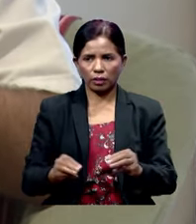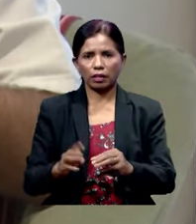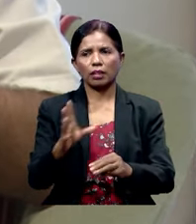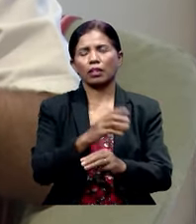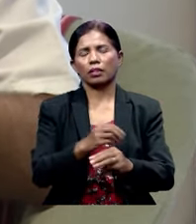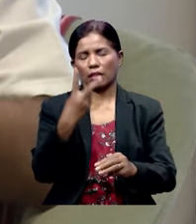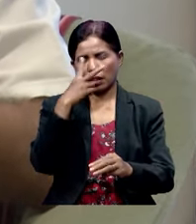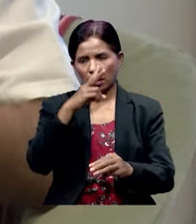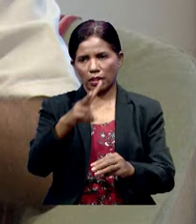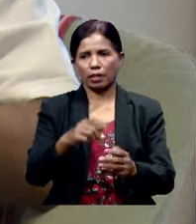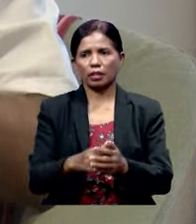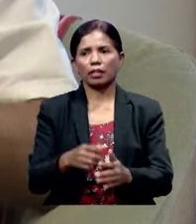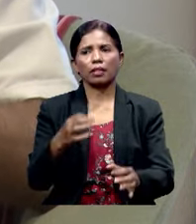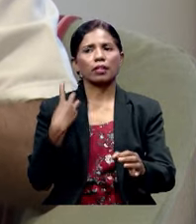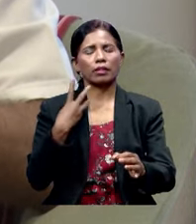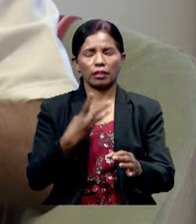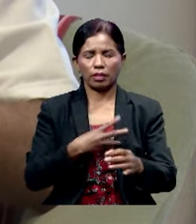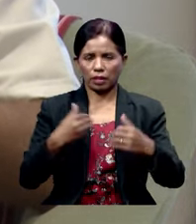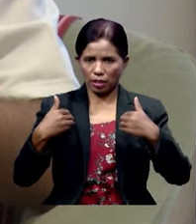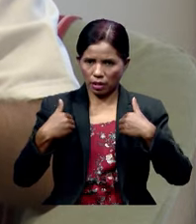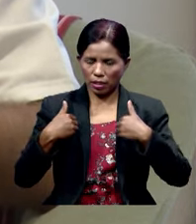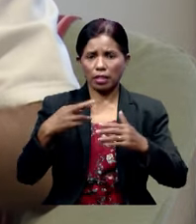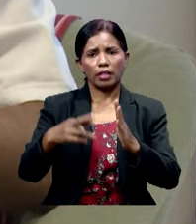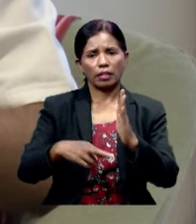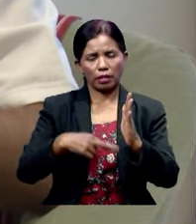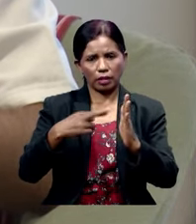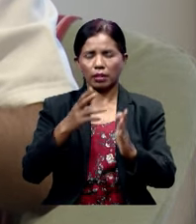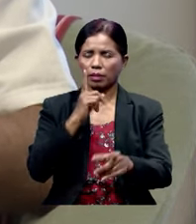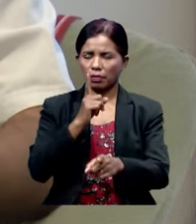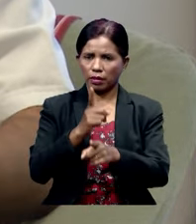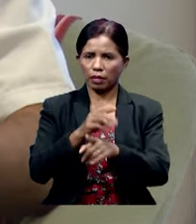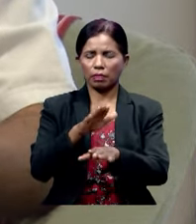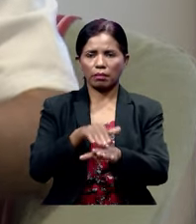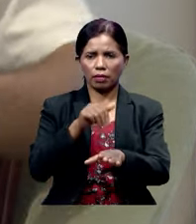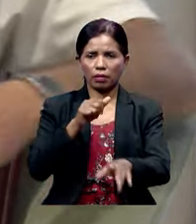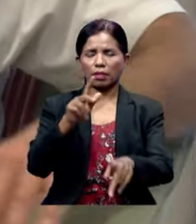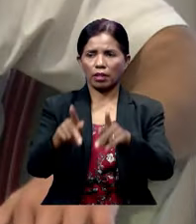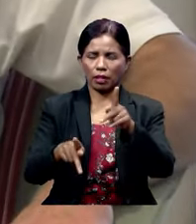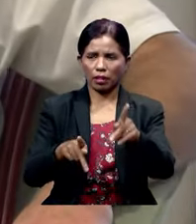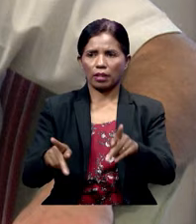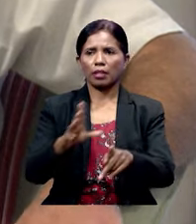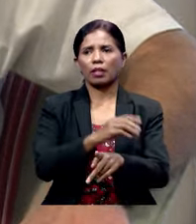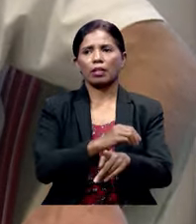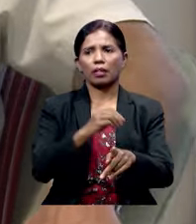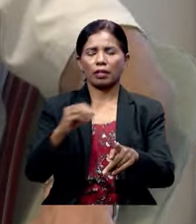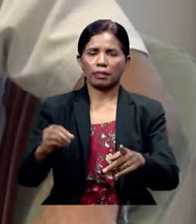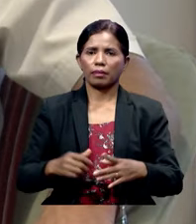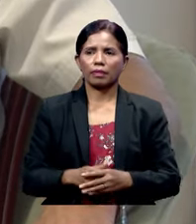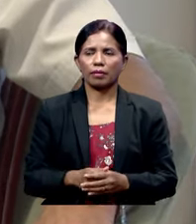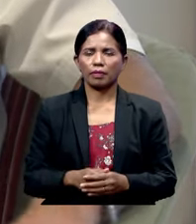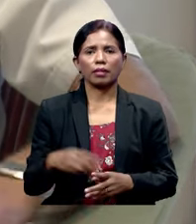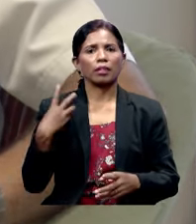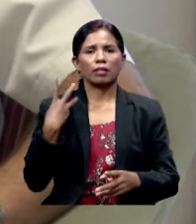raiz o quanto mais nós somos próximos eh das pessoas na vida cotidiana nas suas